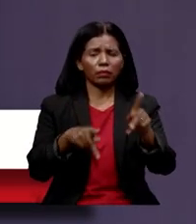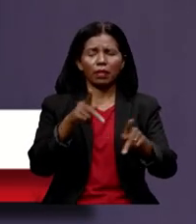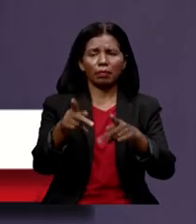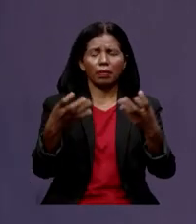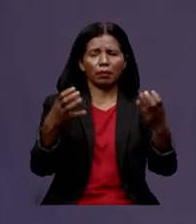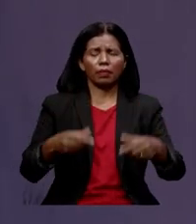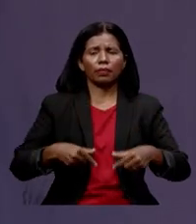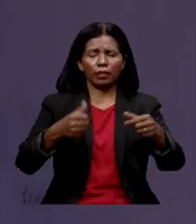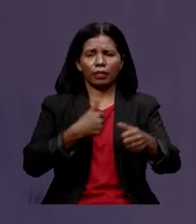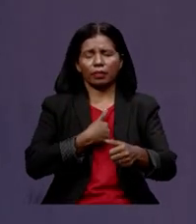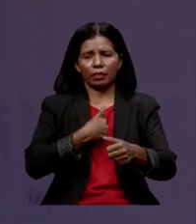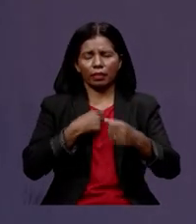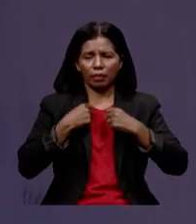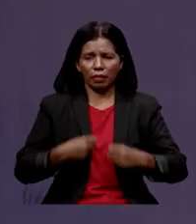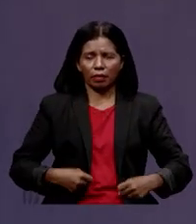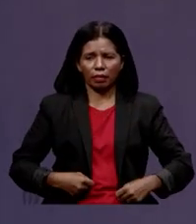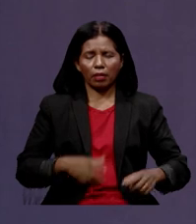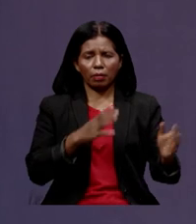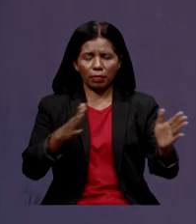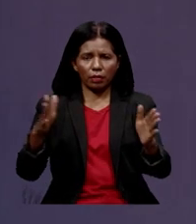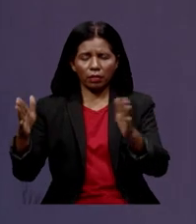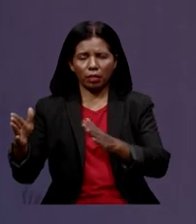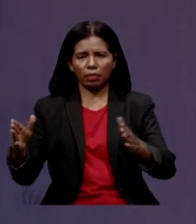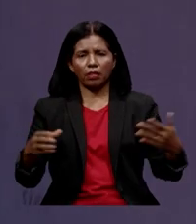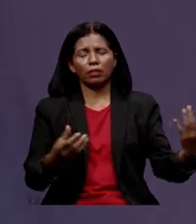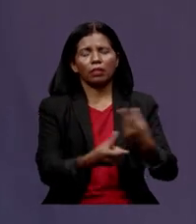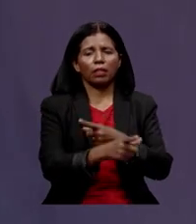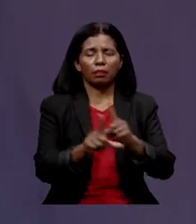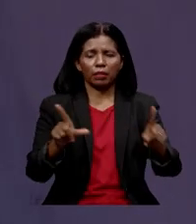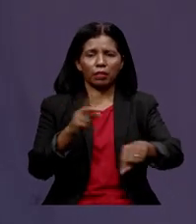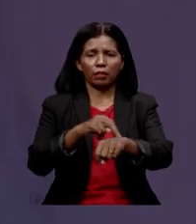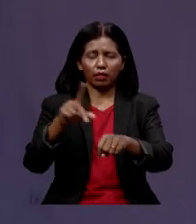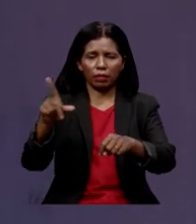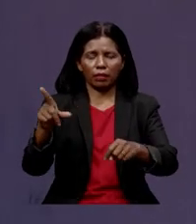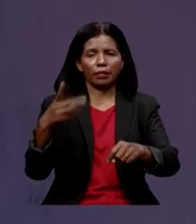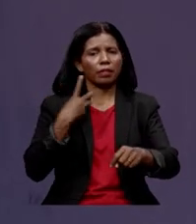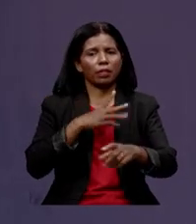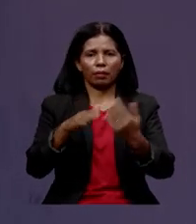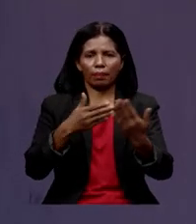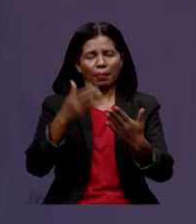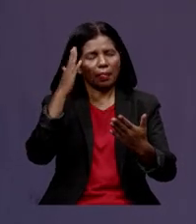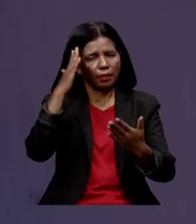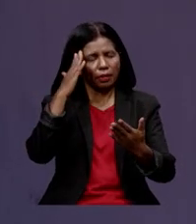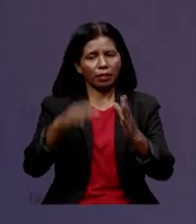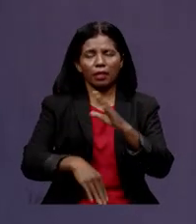por esse lolo e o processo de libertação nacional. Ele vê mais que outro até a